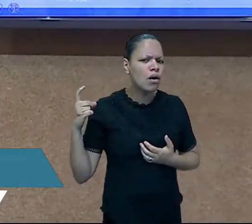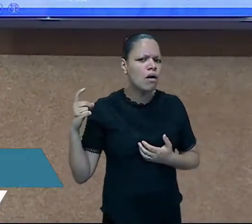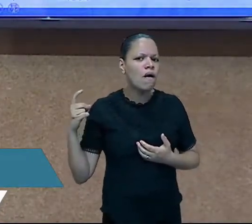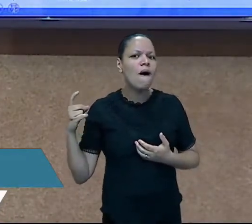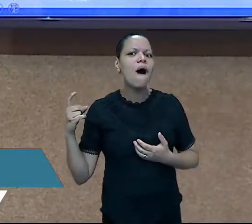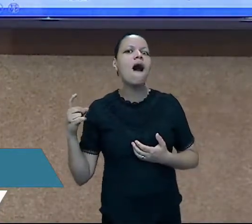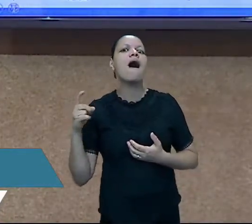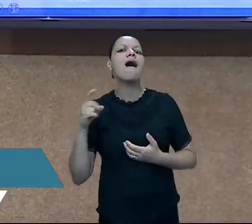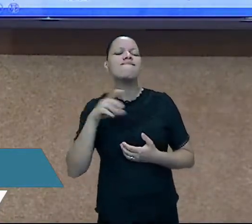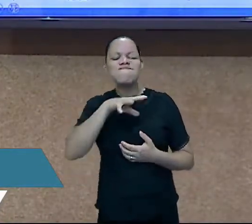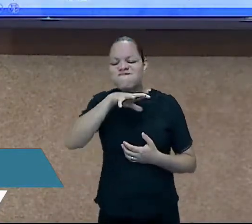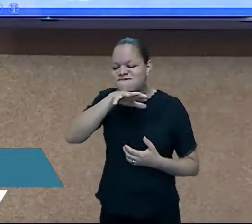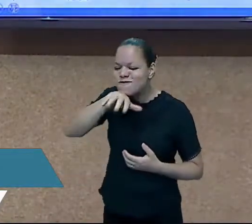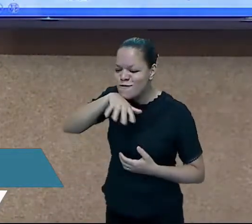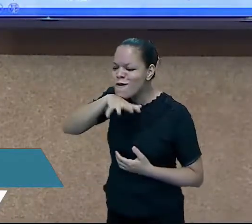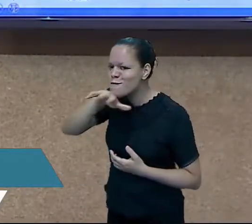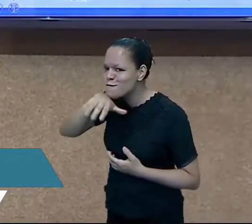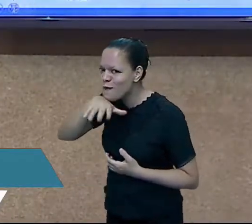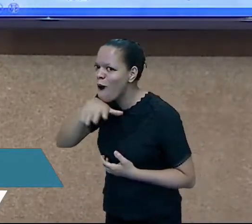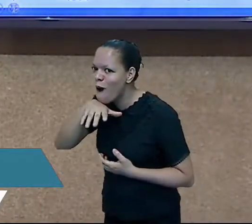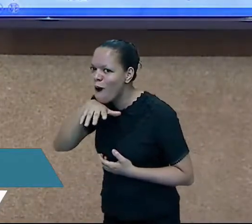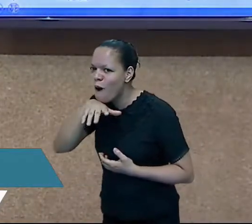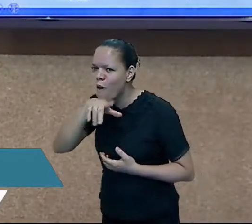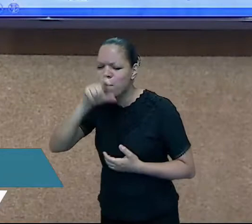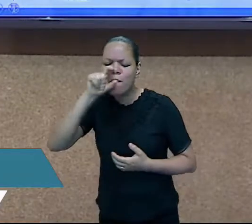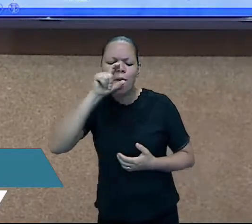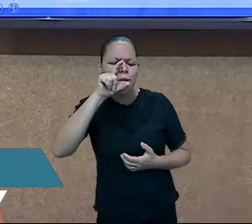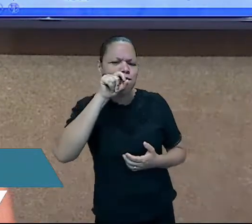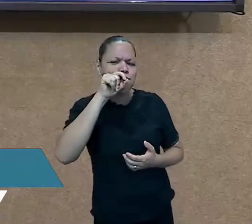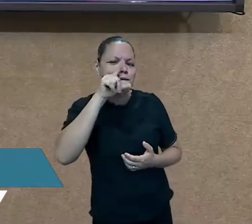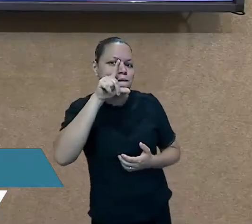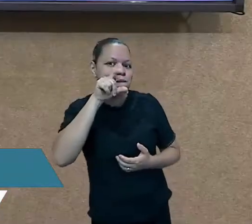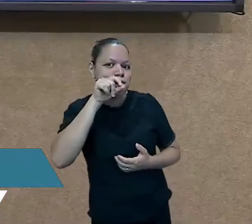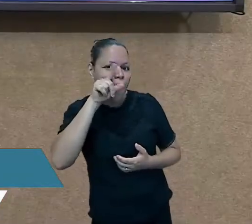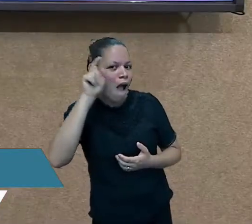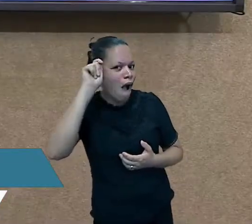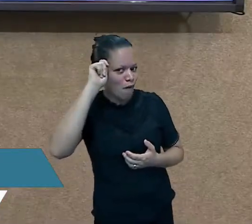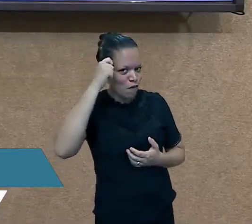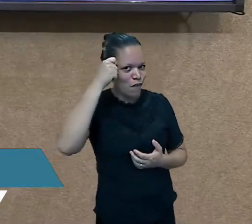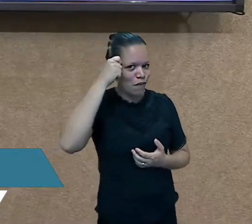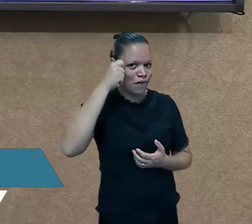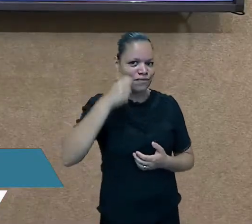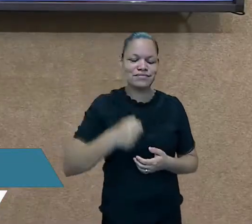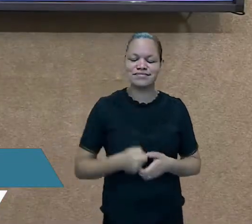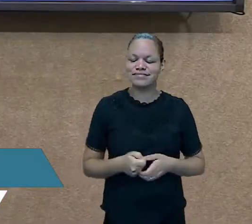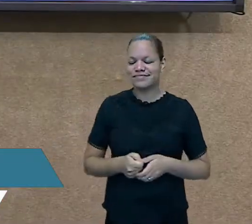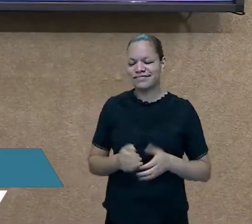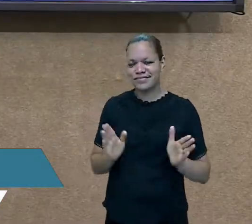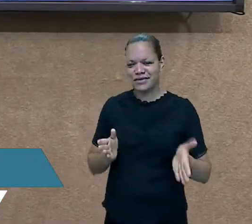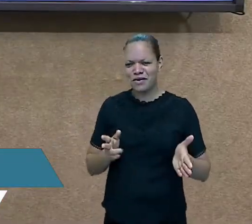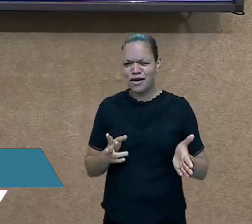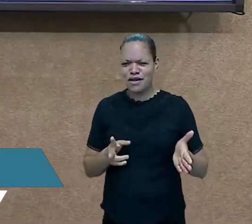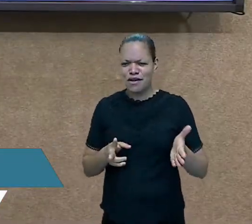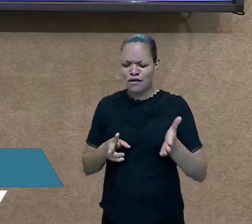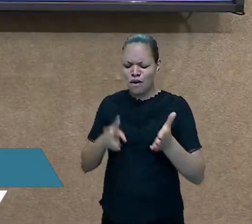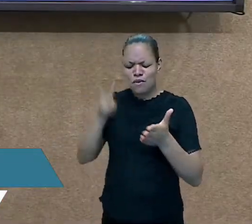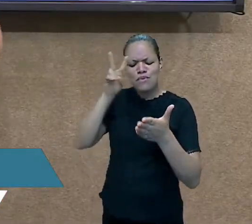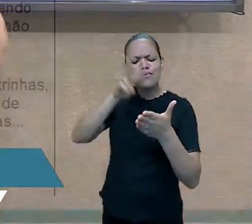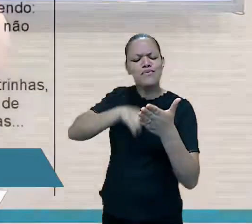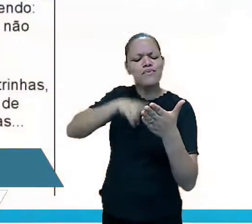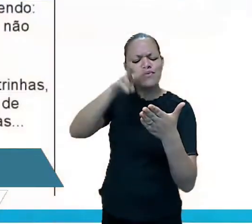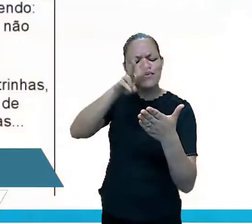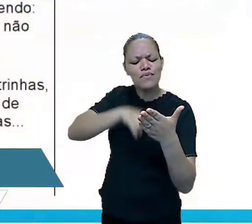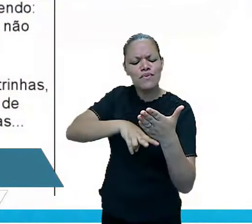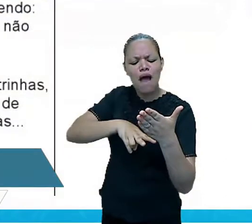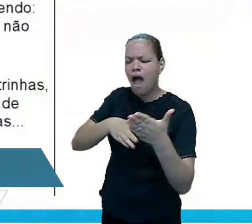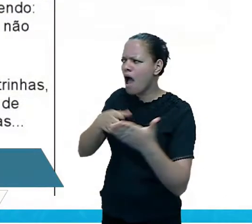do animal. Agora que nós terminamos de fazer a leitura, nós vamos analisar aqui junto comigo a